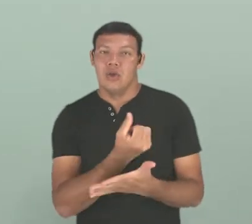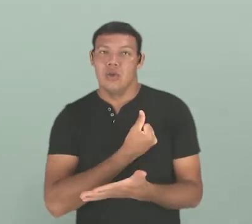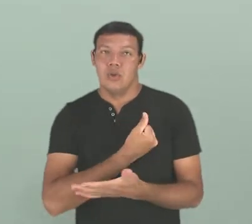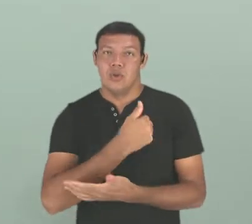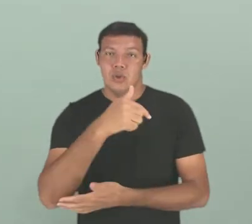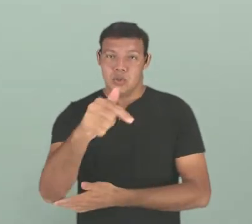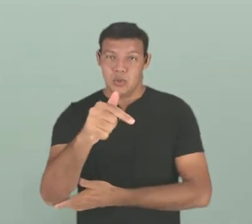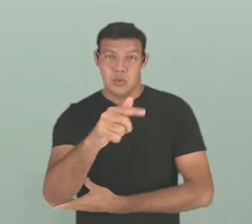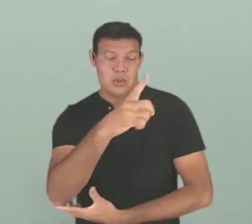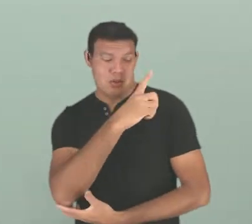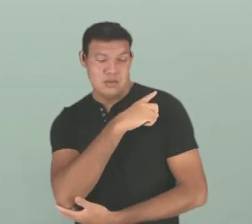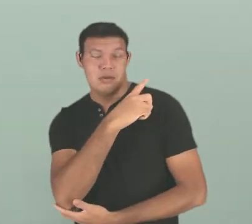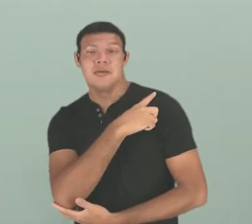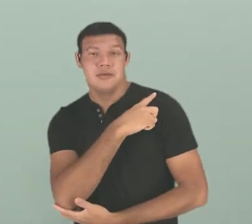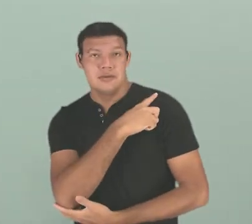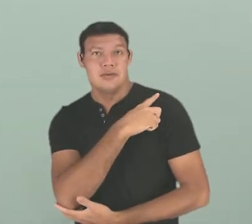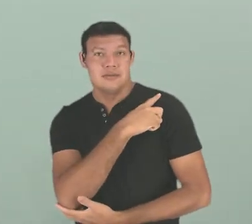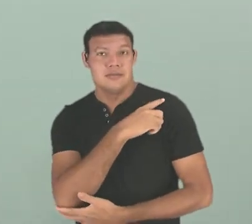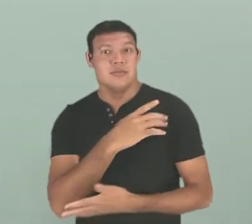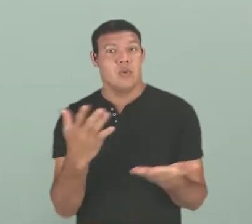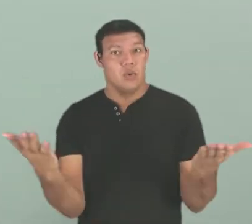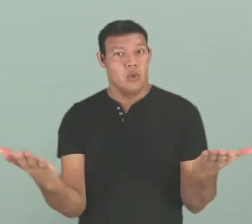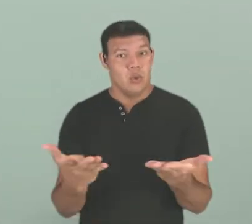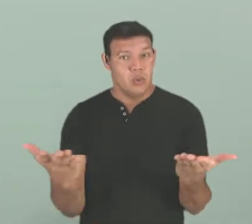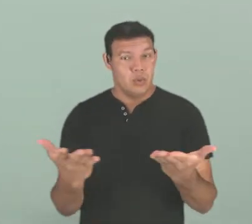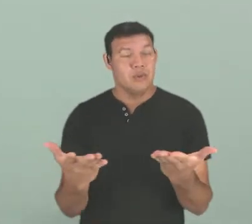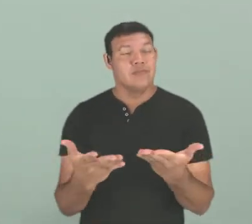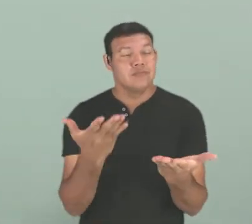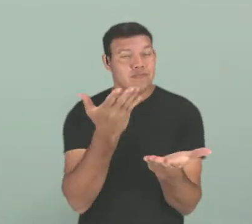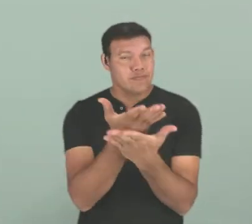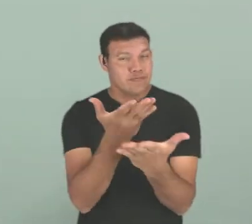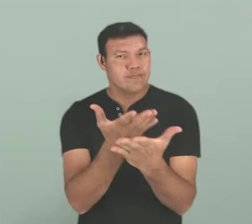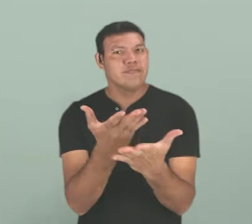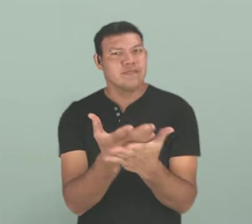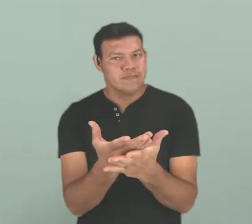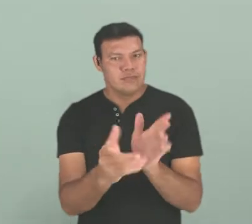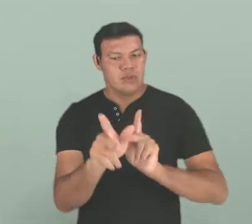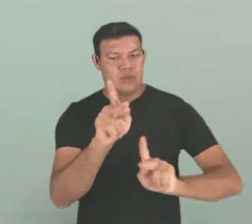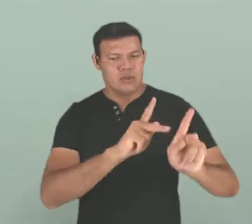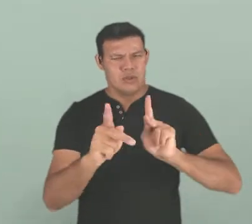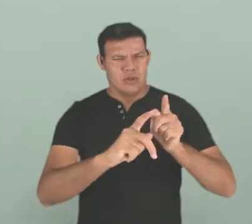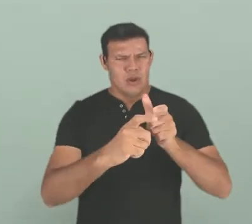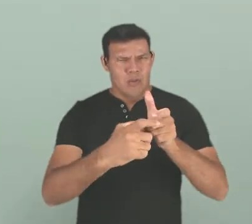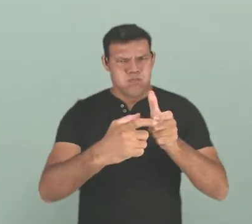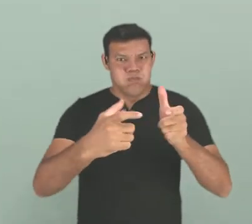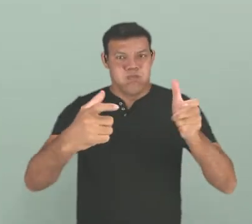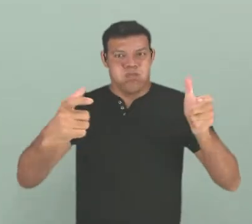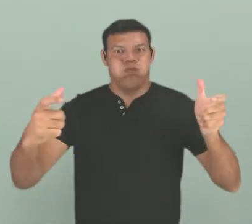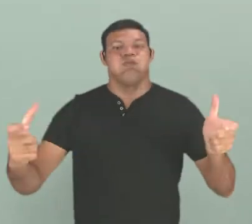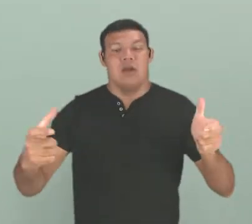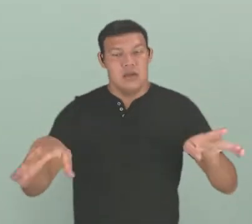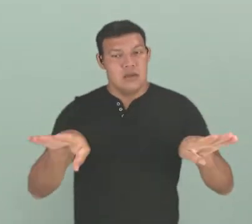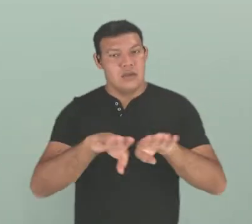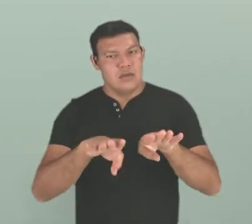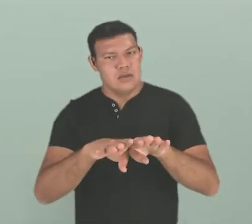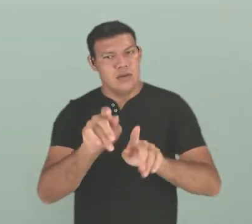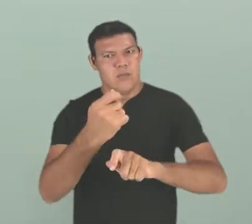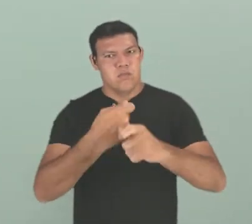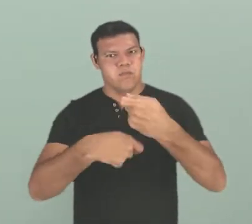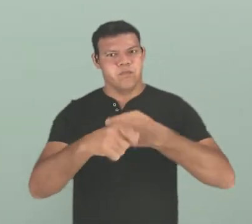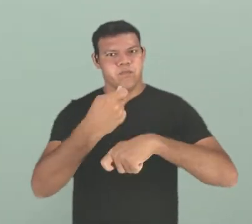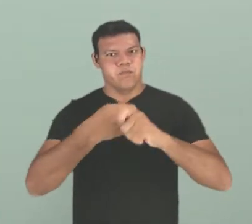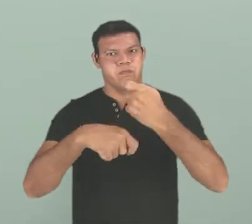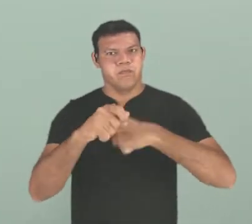a primeira série do ensino médio. Hoje nós trabalharemos crescimento populacional e economia. Você já deve